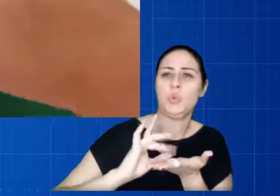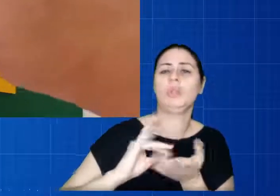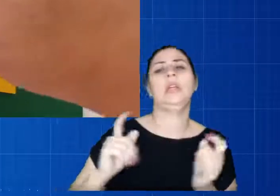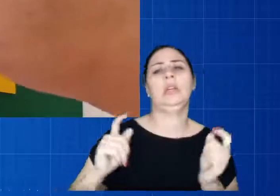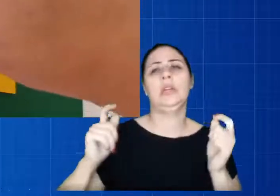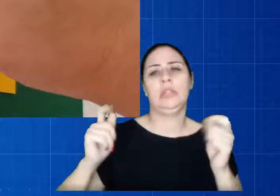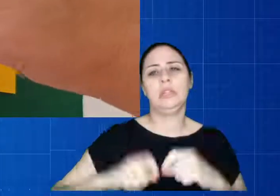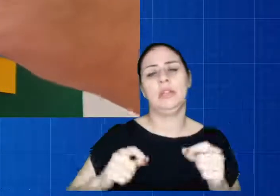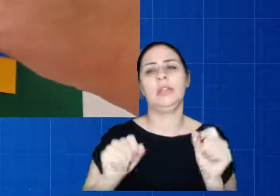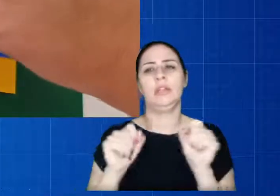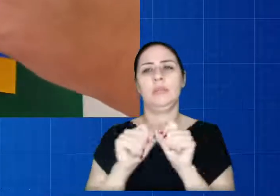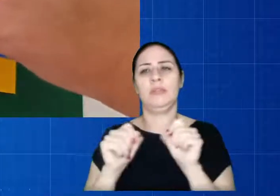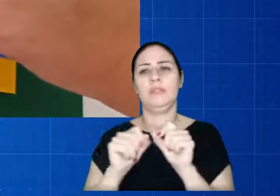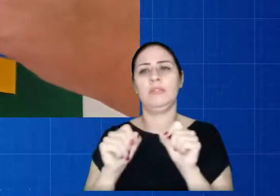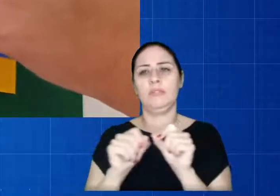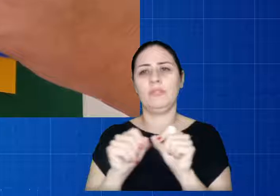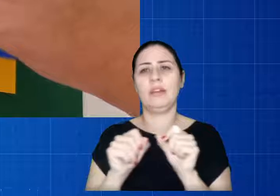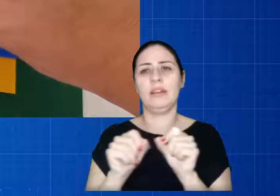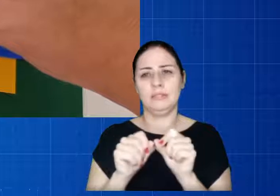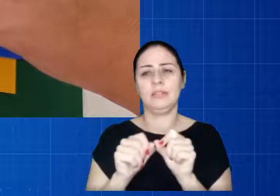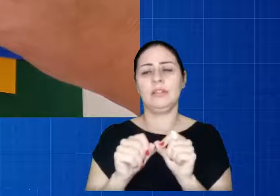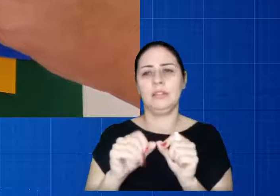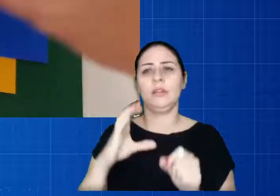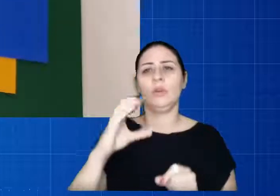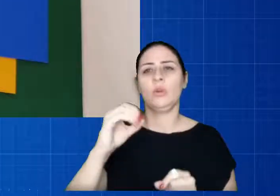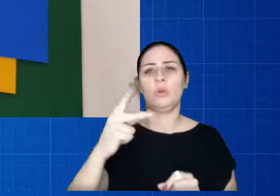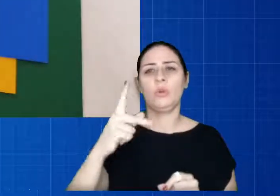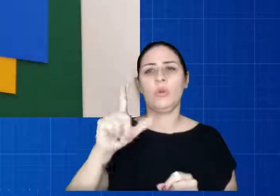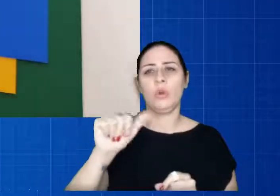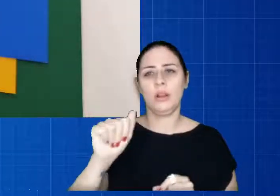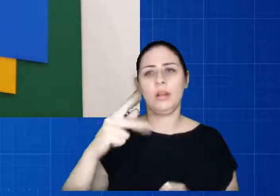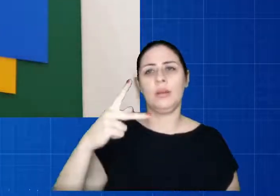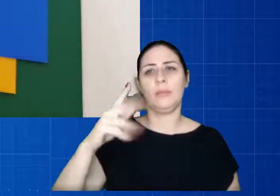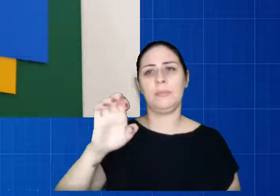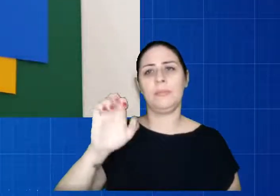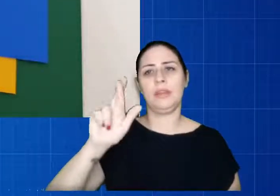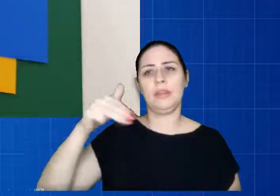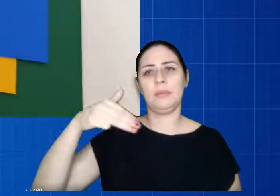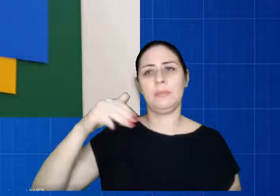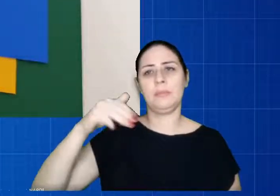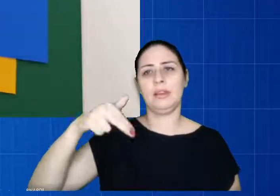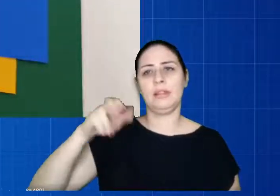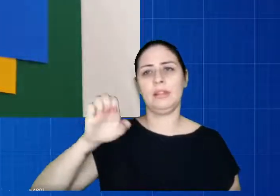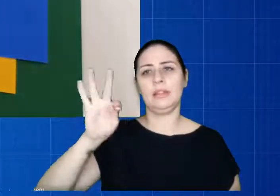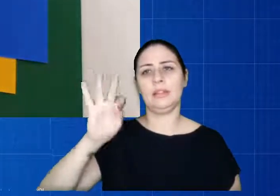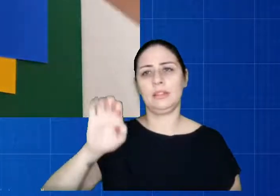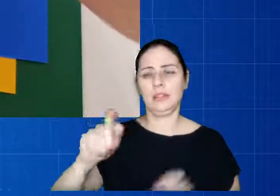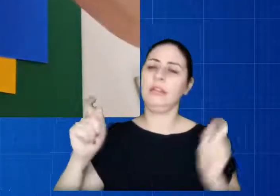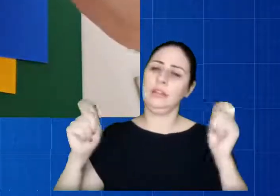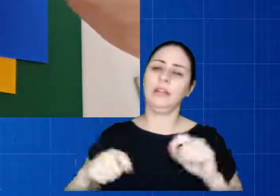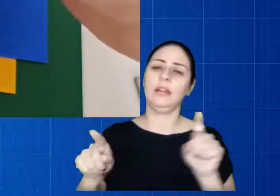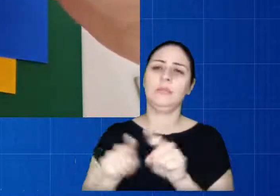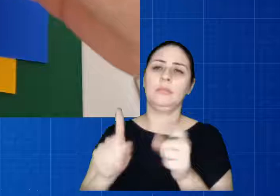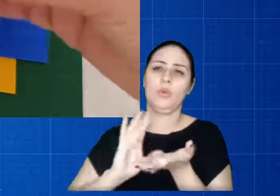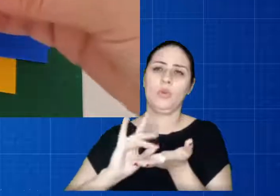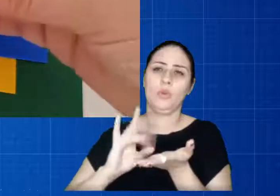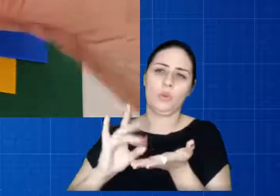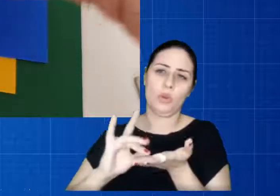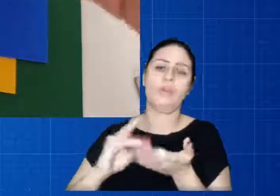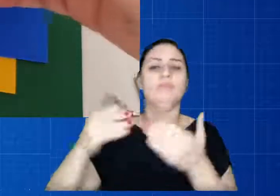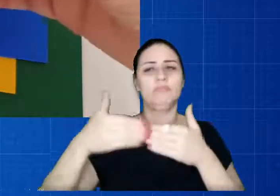você consegue conectar aí a cola permanente com a cola permanente duas superfícies diferentes e opostas, tá?